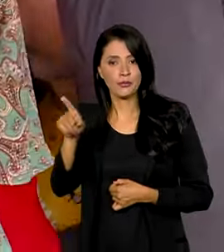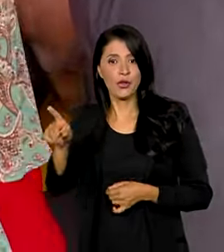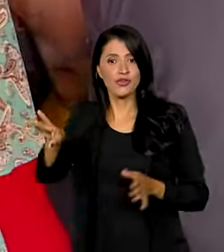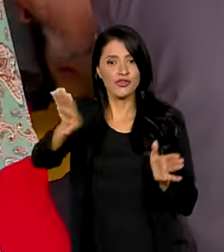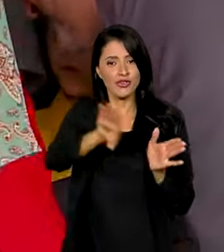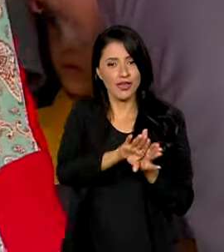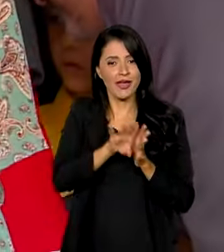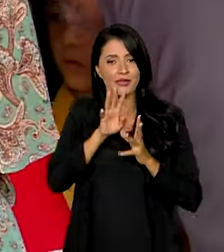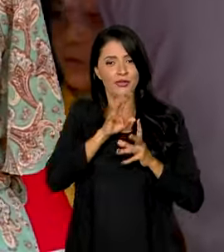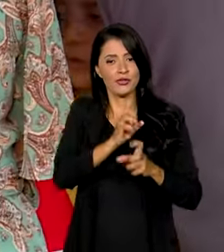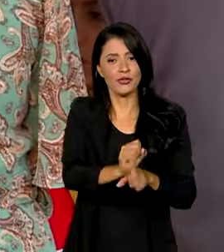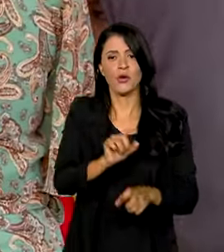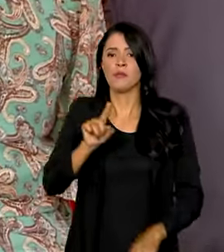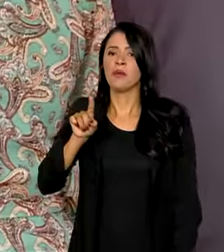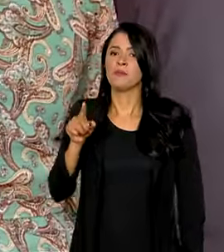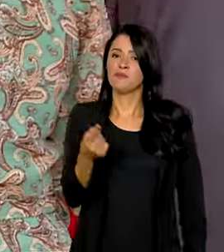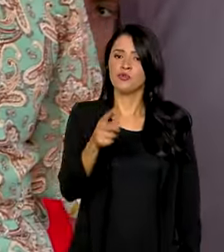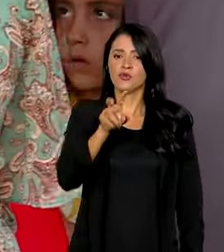Brasil totaliza